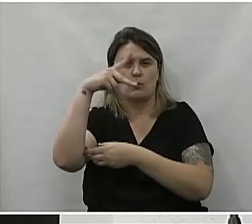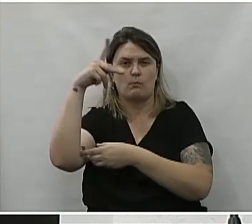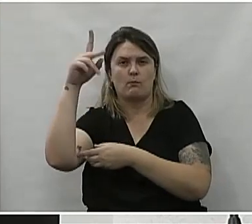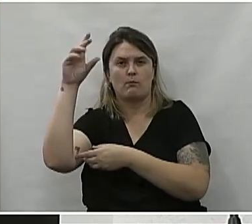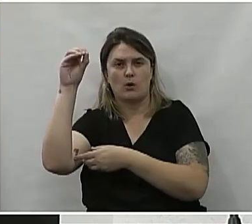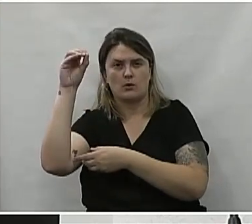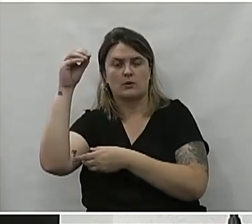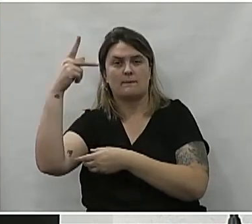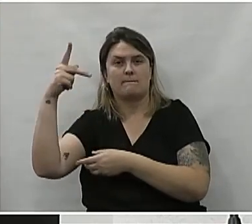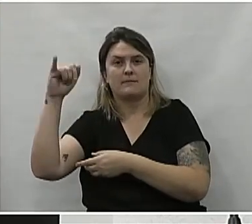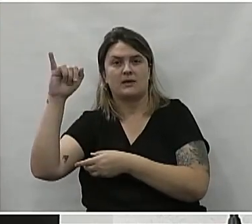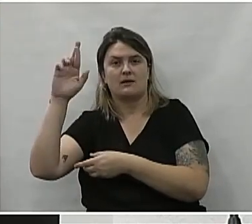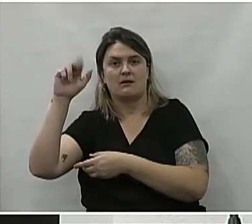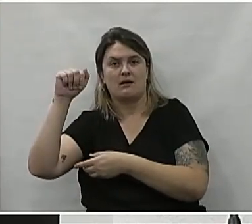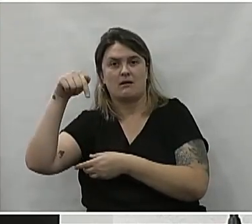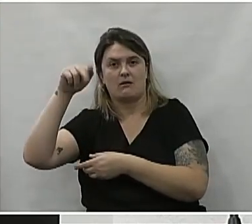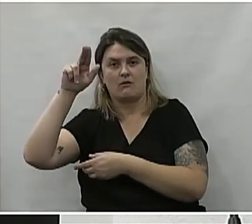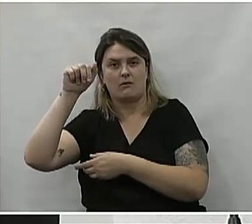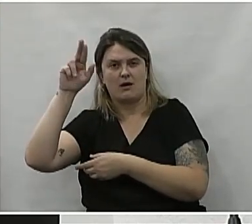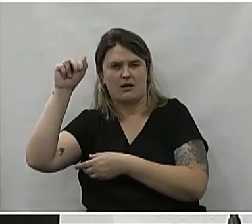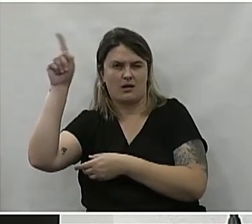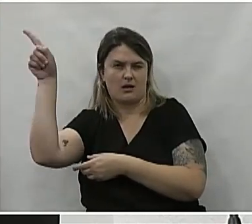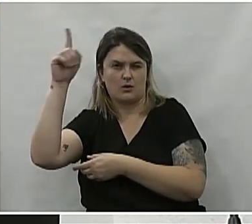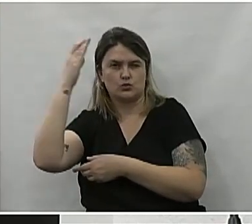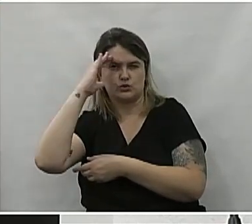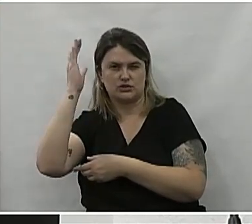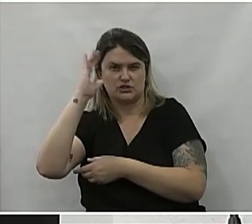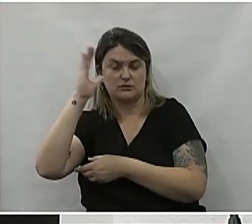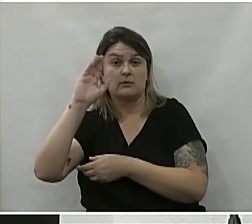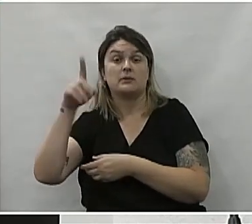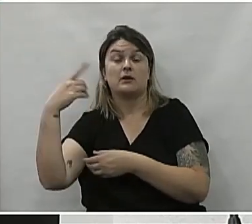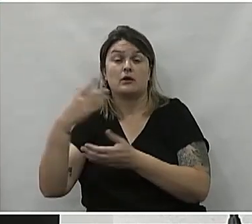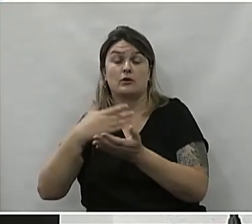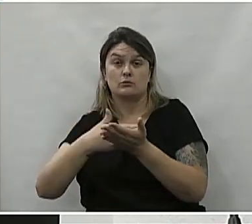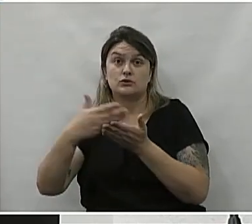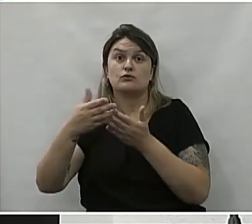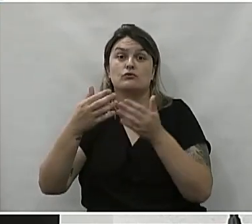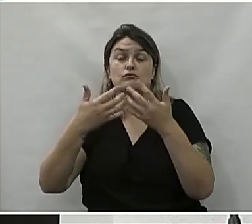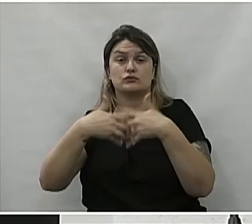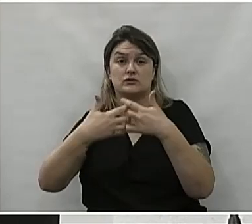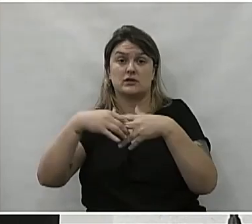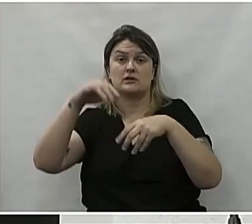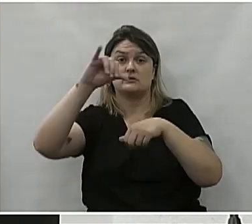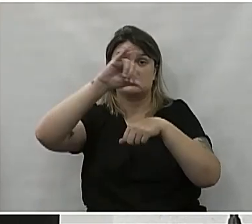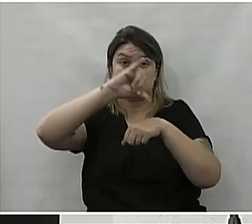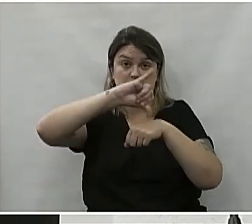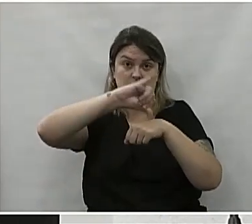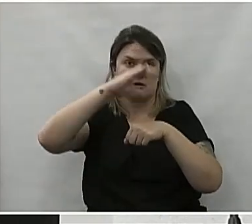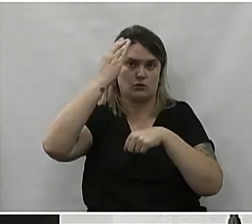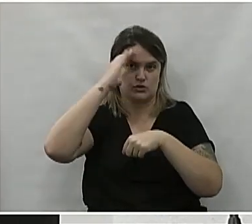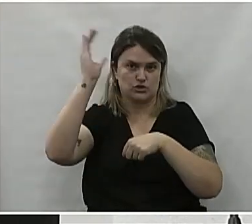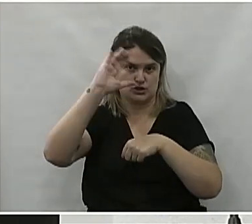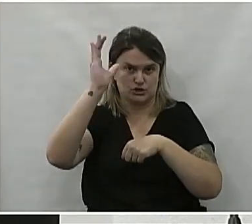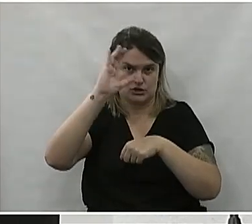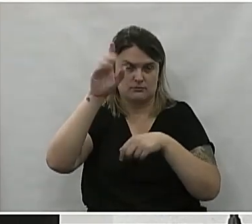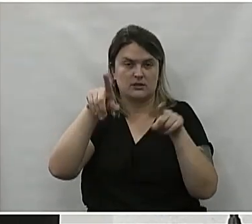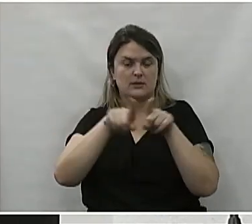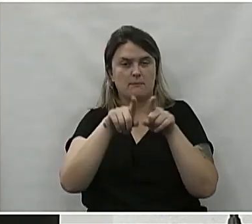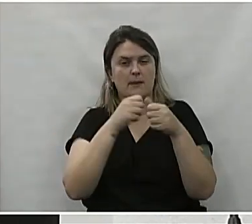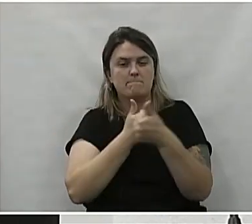Em 2003 Foi implantado Na capital Do estado Do Paraná E também Nos municípios Da região